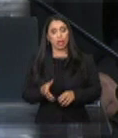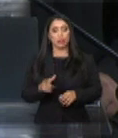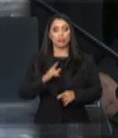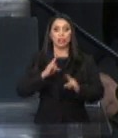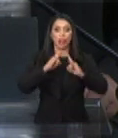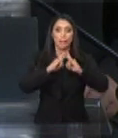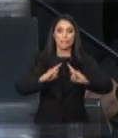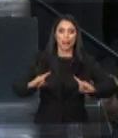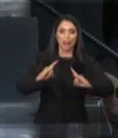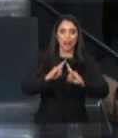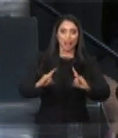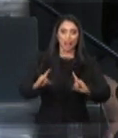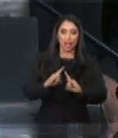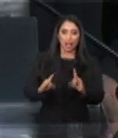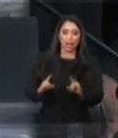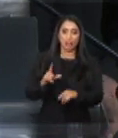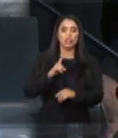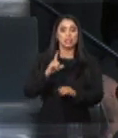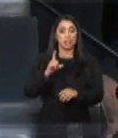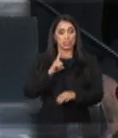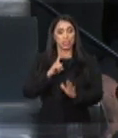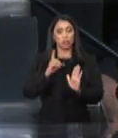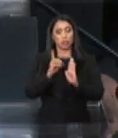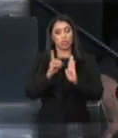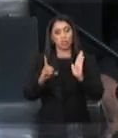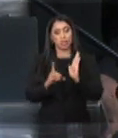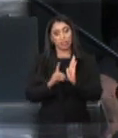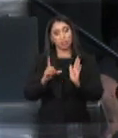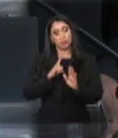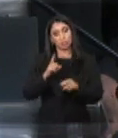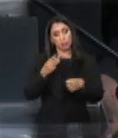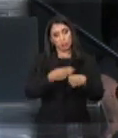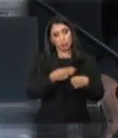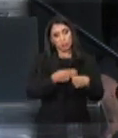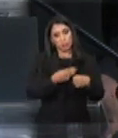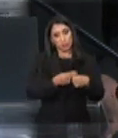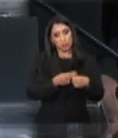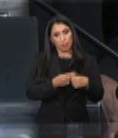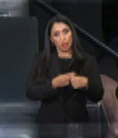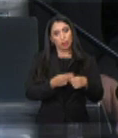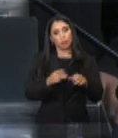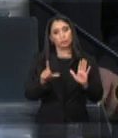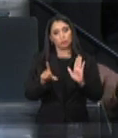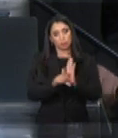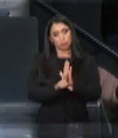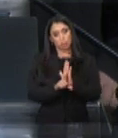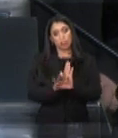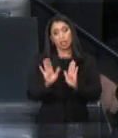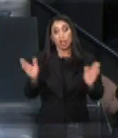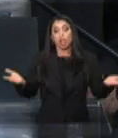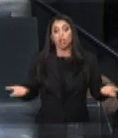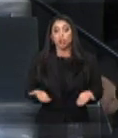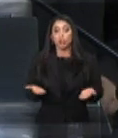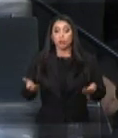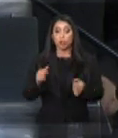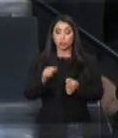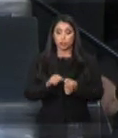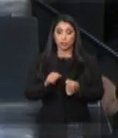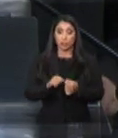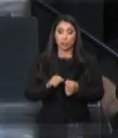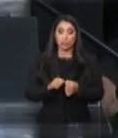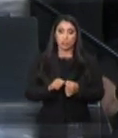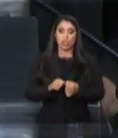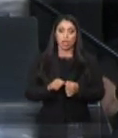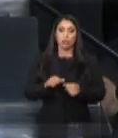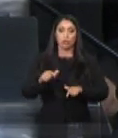barracas e ações de zeladoria também existe um decreto municipal regulamentando isso e estamos hoje fazendo uma nova edição do